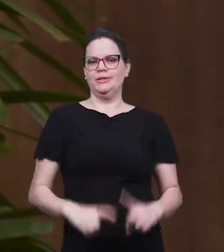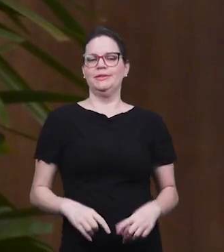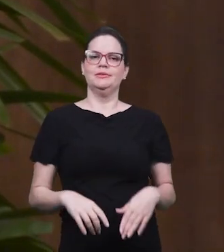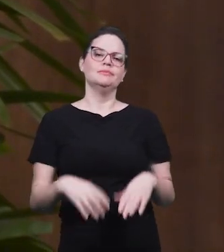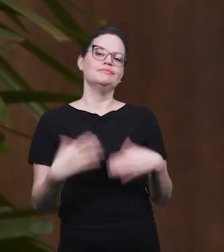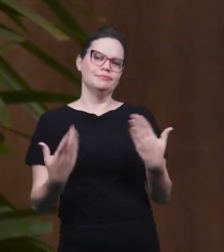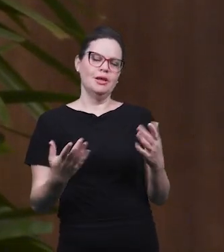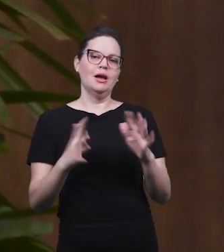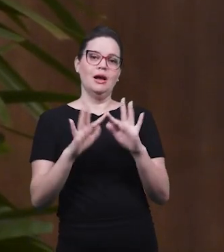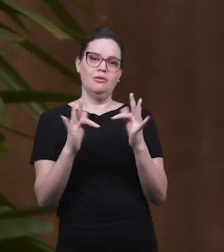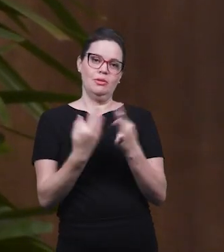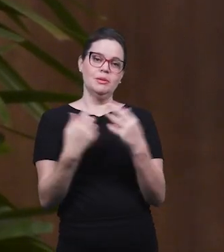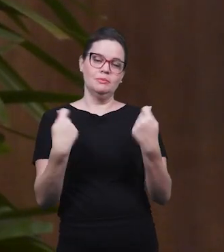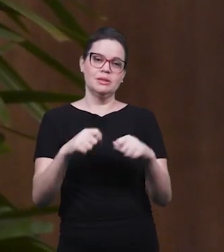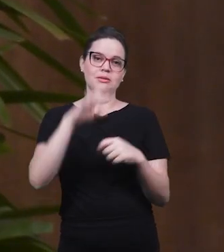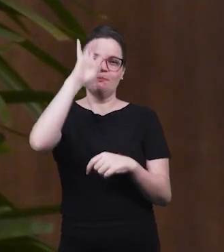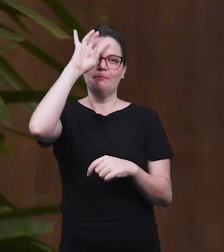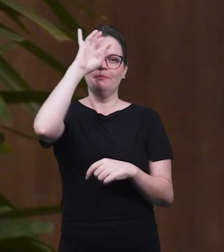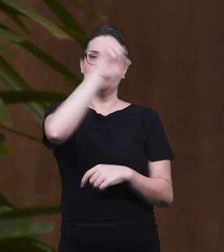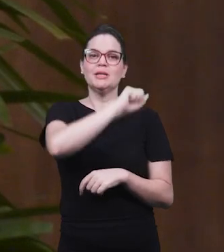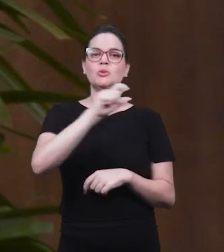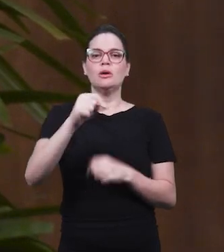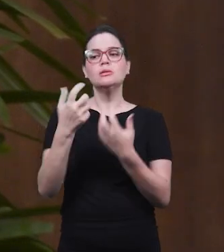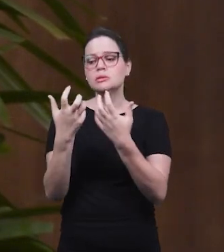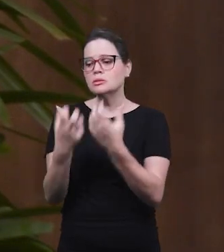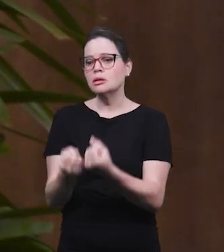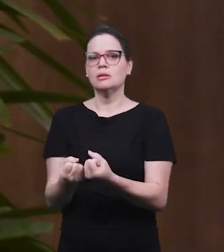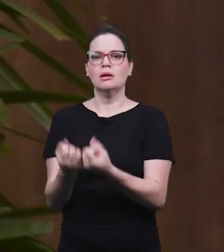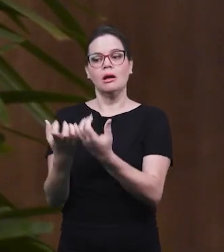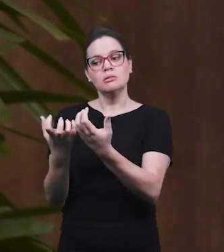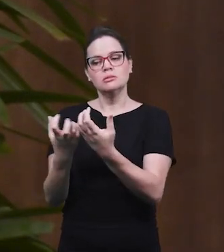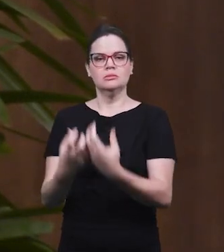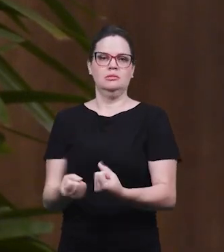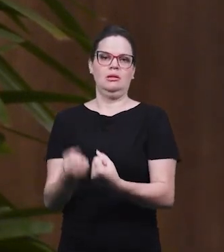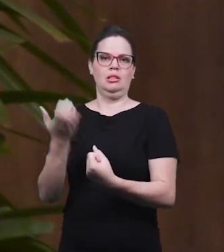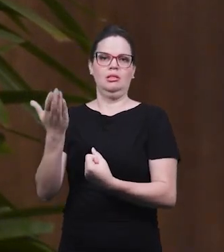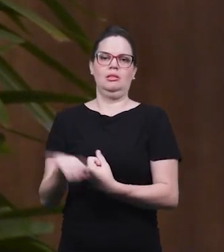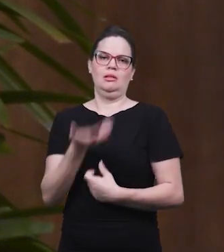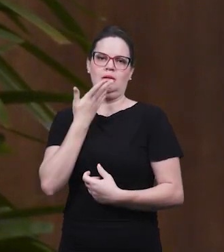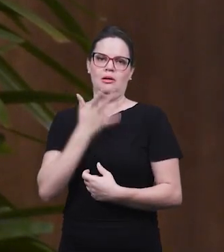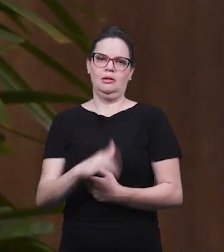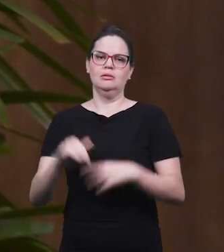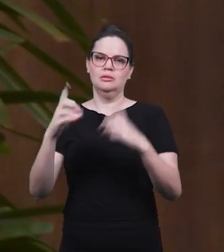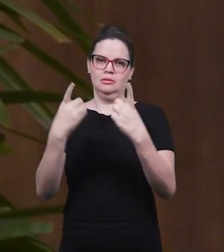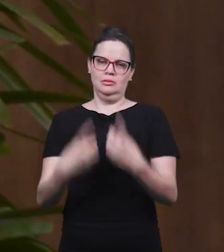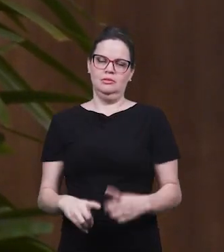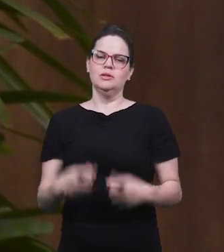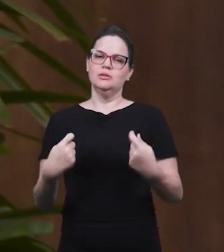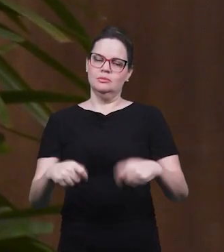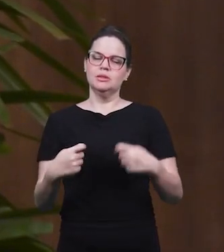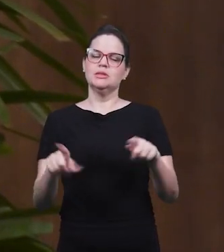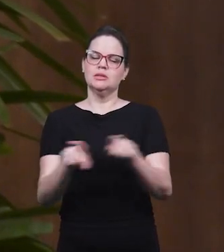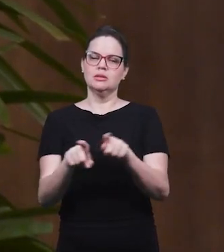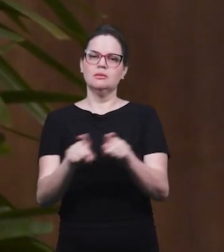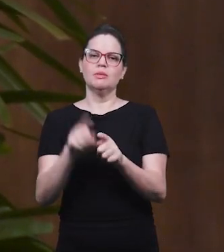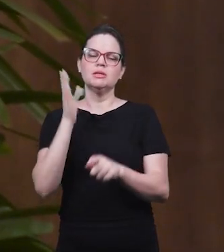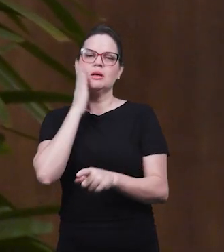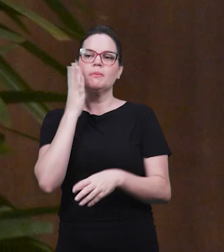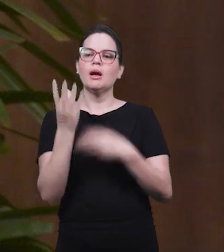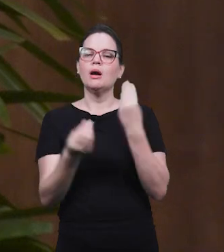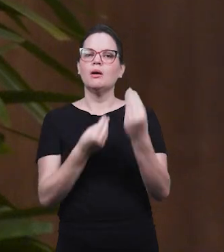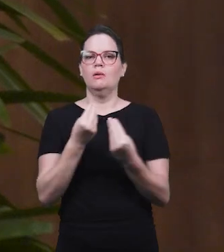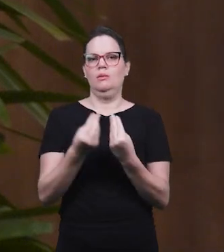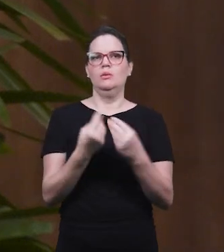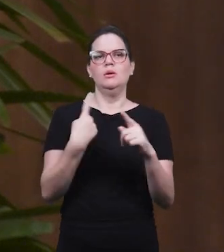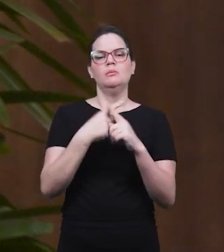fácil também lidar com ela, né? A senhora deve, às vezes, até lidar com essas situações também, né? De familiares, ou